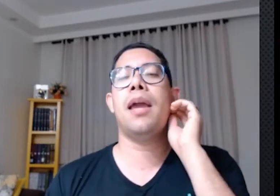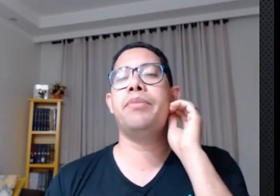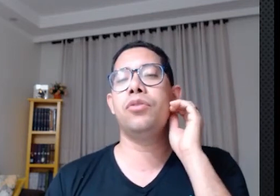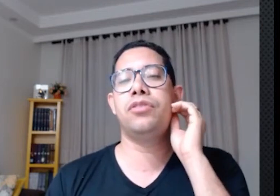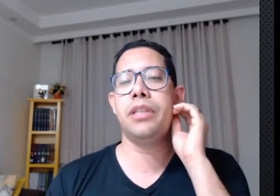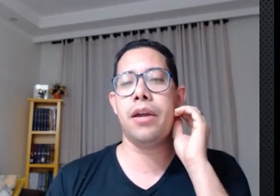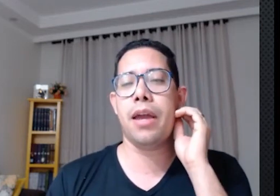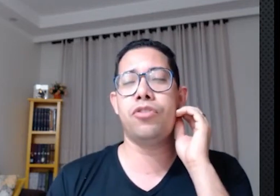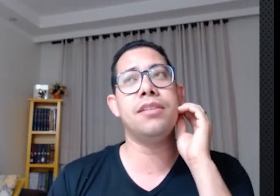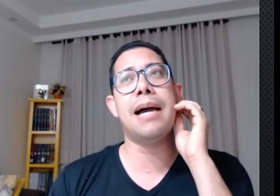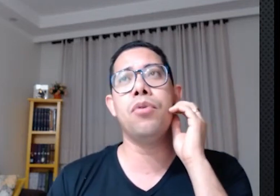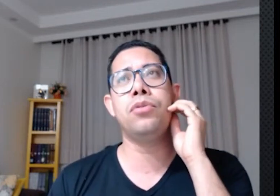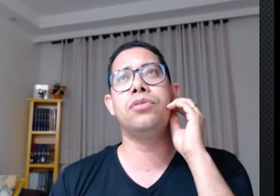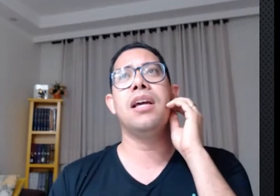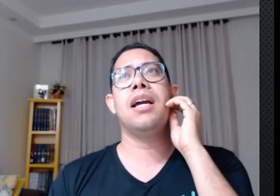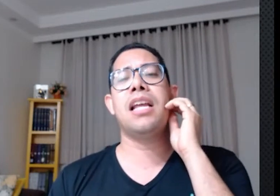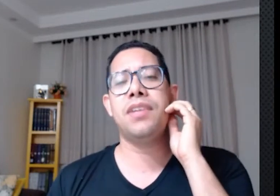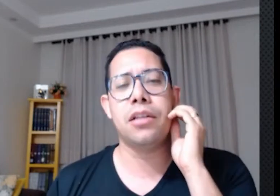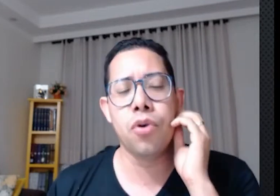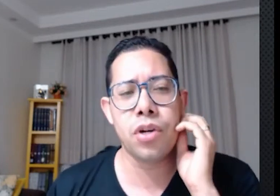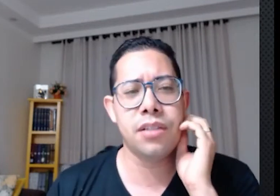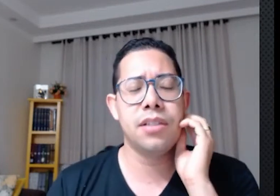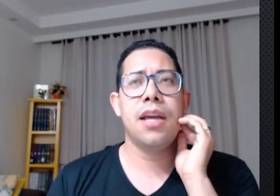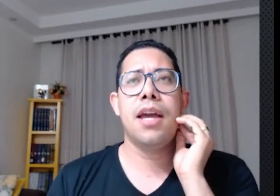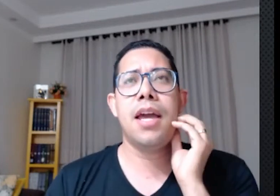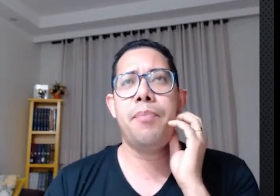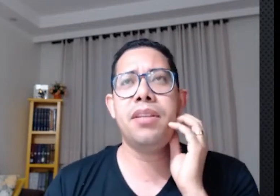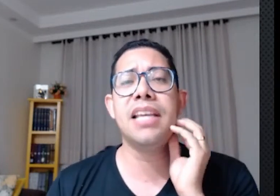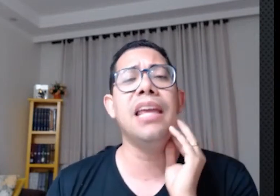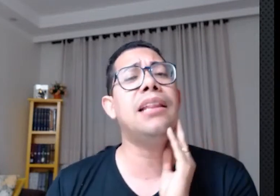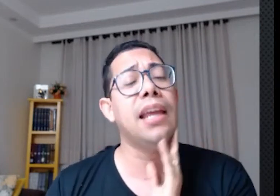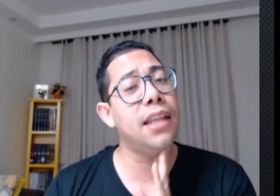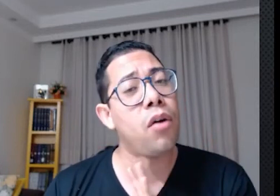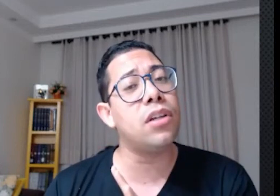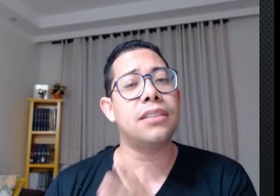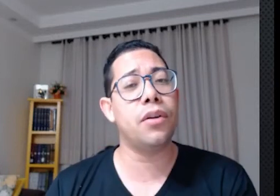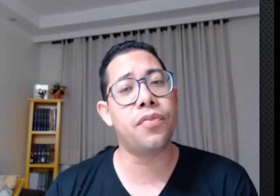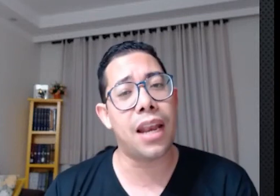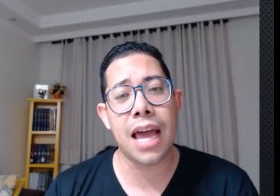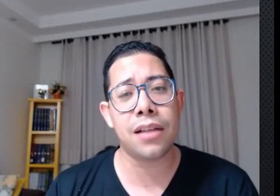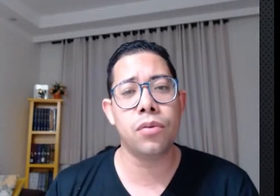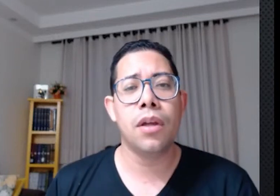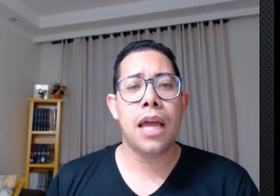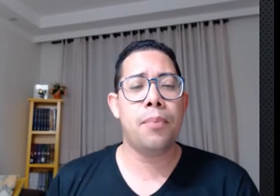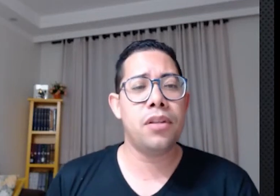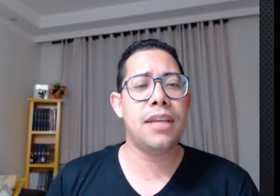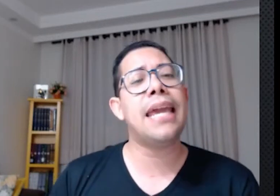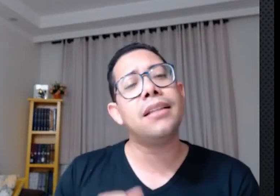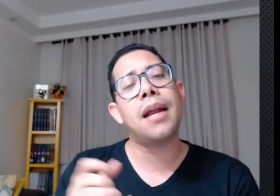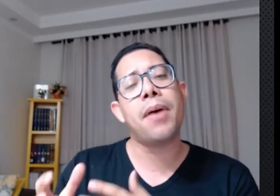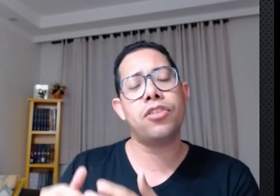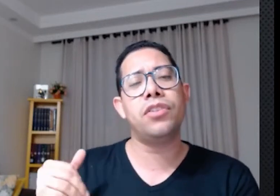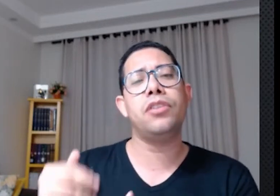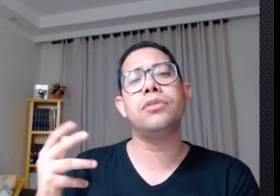muitos. Precisa utilizar muitos classificadores, precisa entender o que está sendo falado. É por isso que